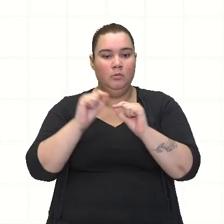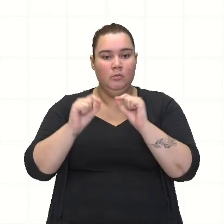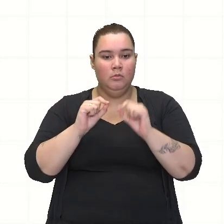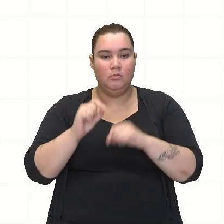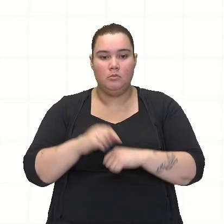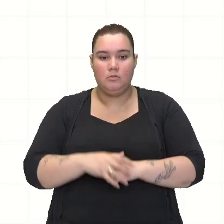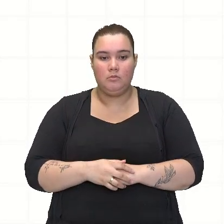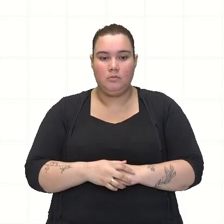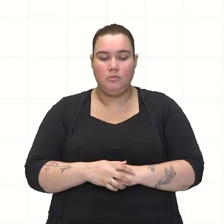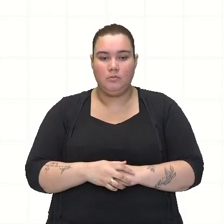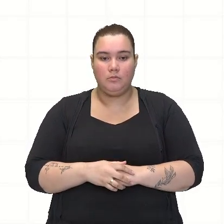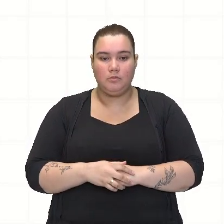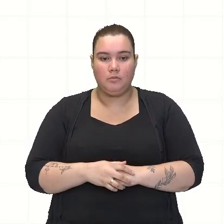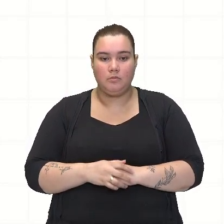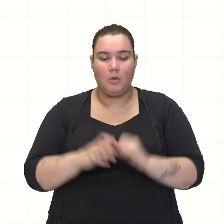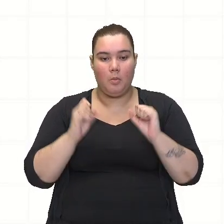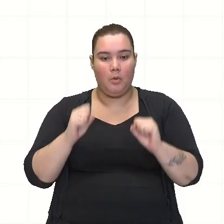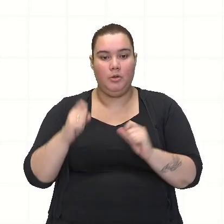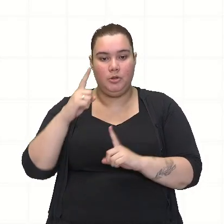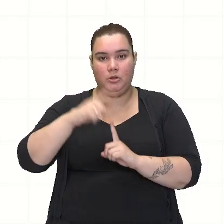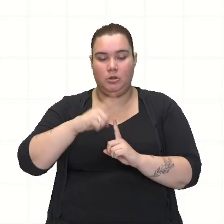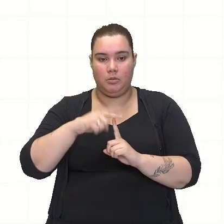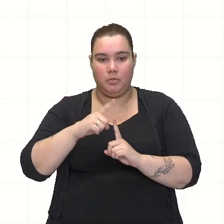Essa reta, ela pode ser